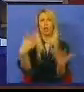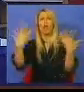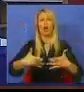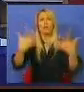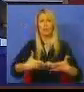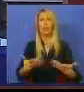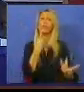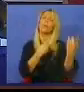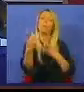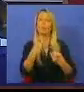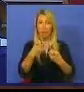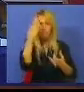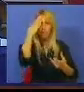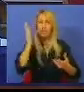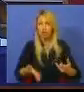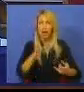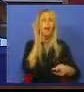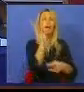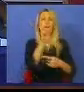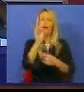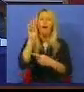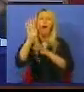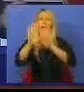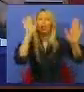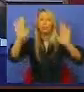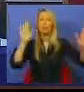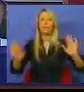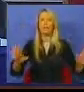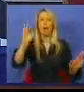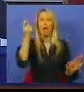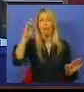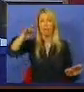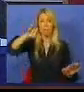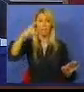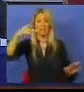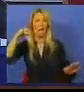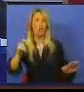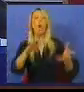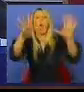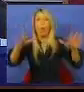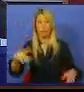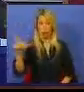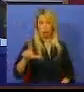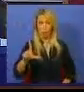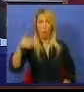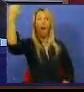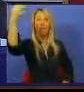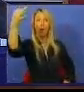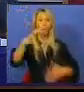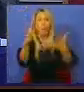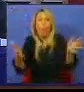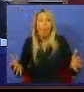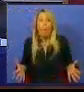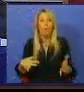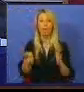para 2009 alguma exposição do Hermitage em Portugal? Aonde? Em Lisboa, no Porto, seguindo o programa anterior da sua antecessora,